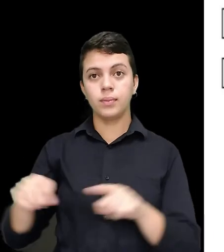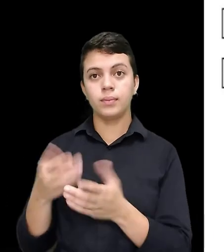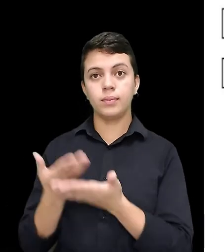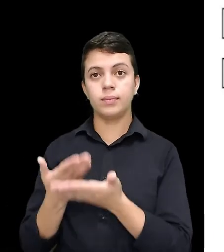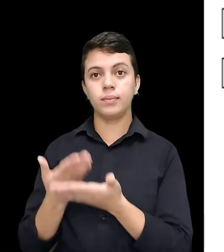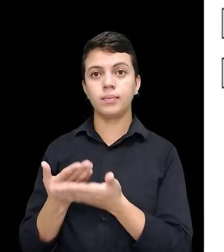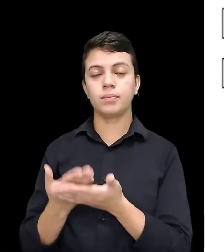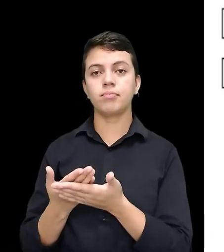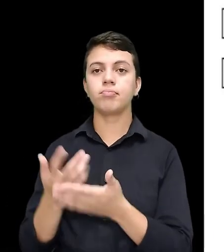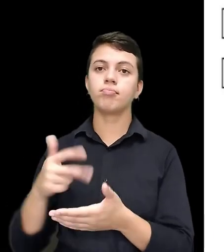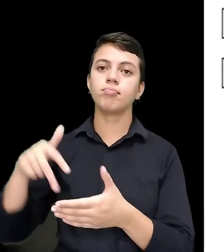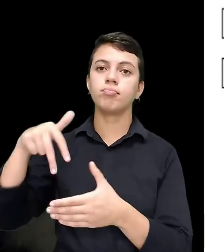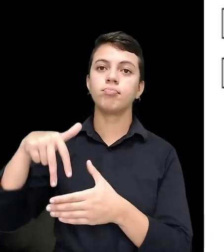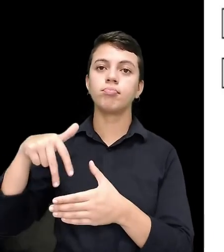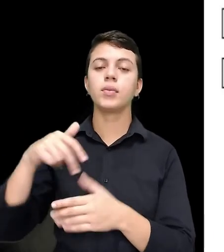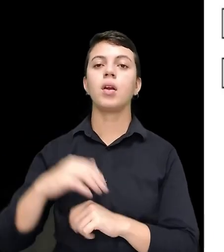pedagogia